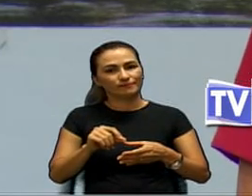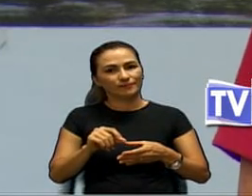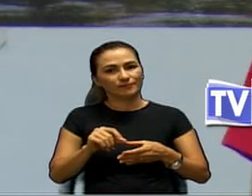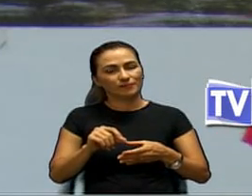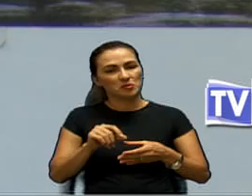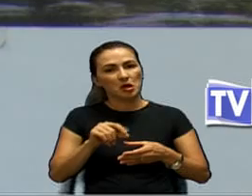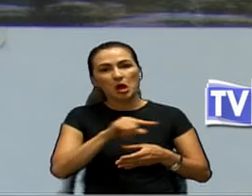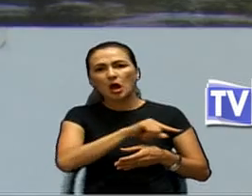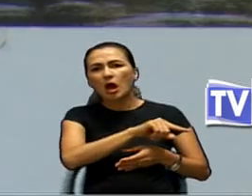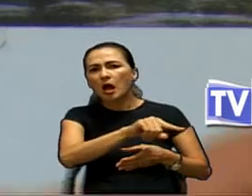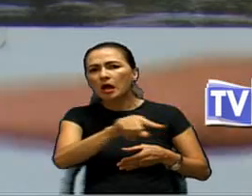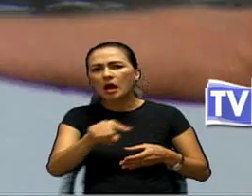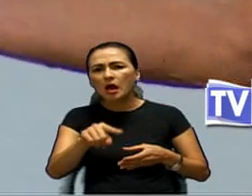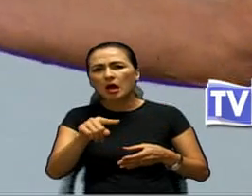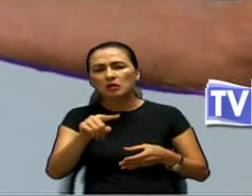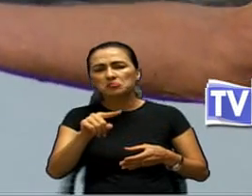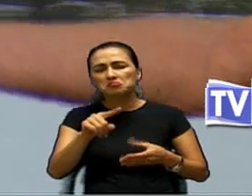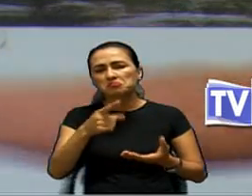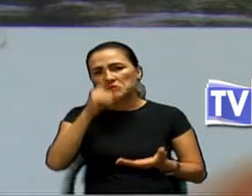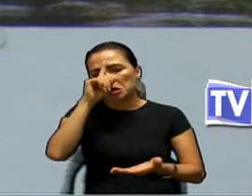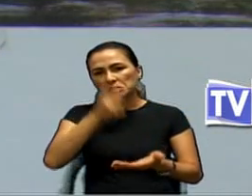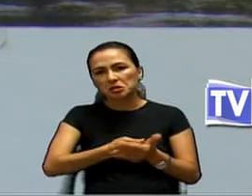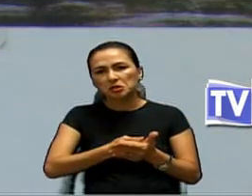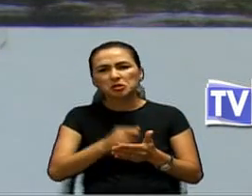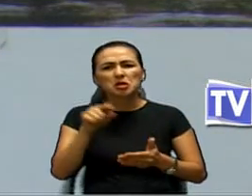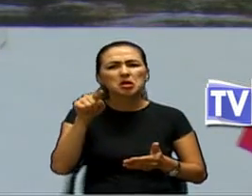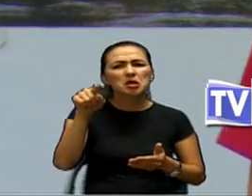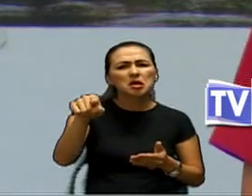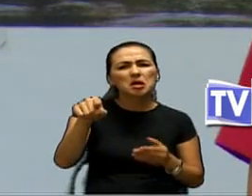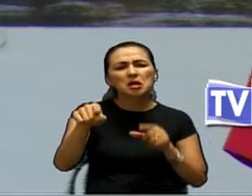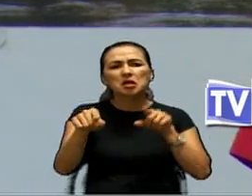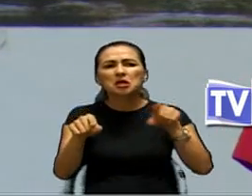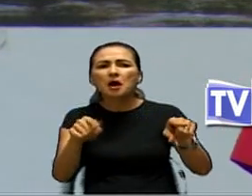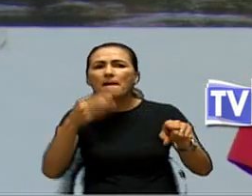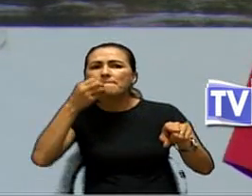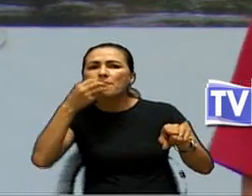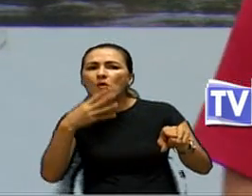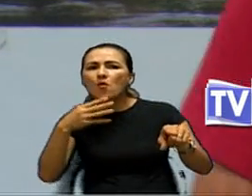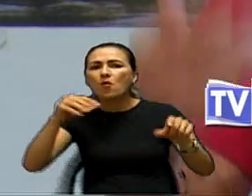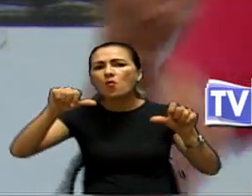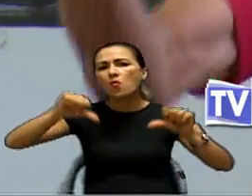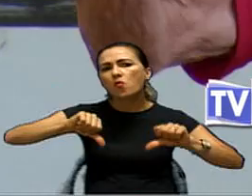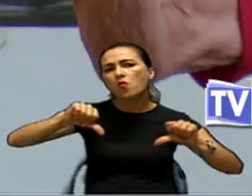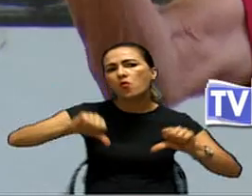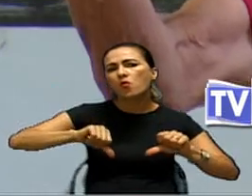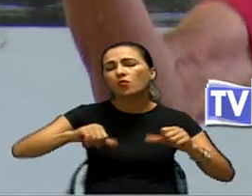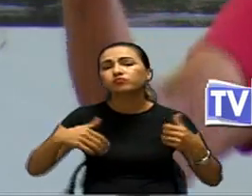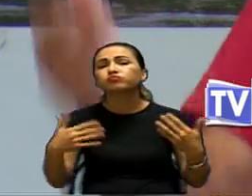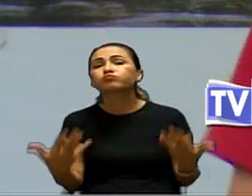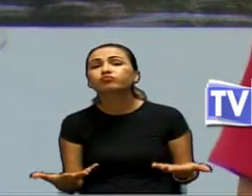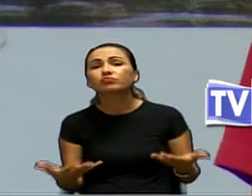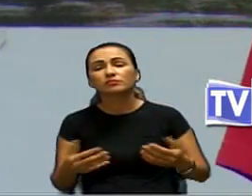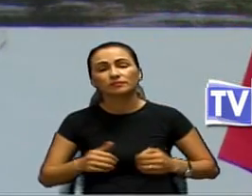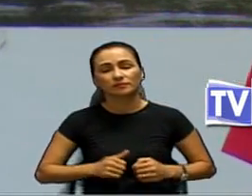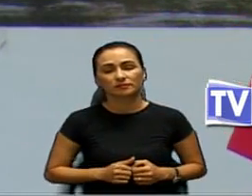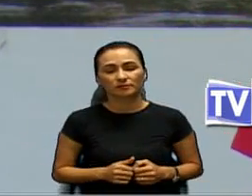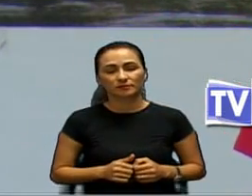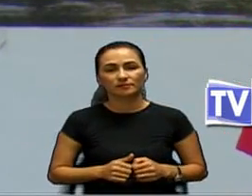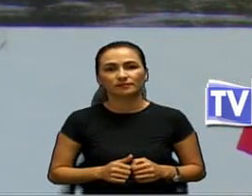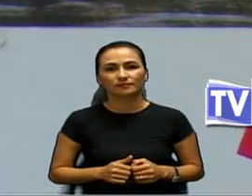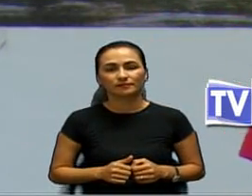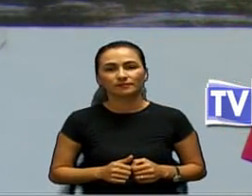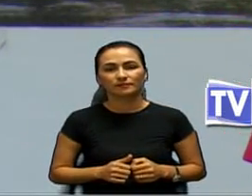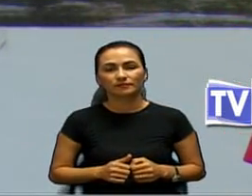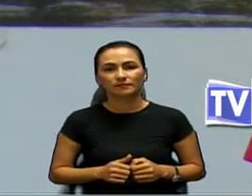vestibular. Para encerrar, desde já desejo boa sorte